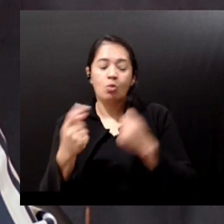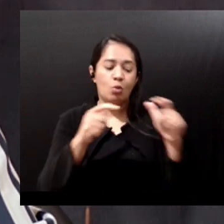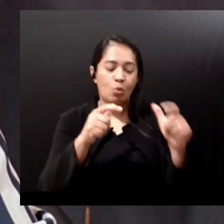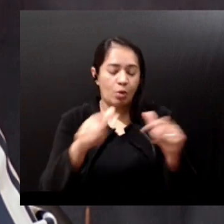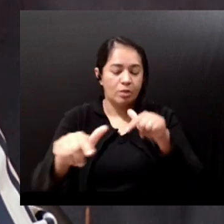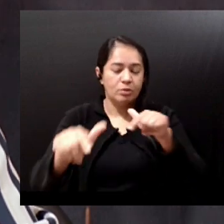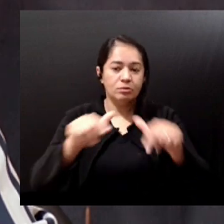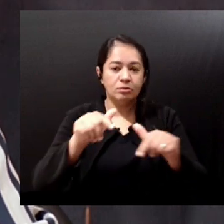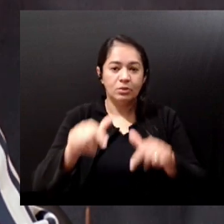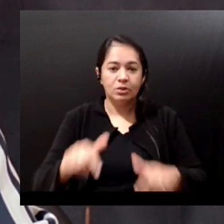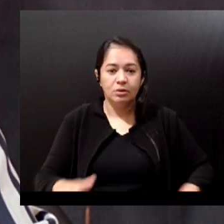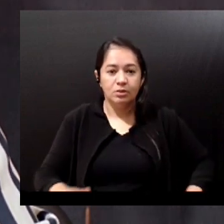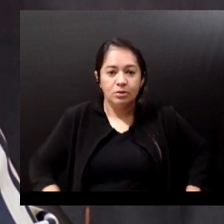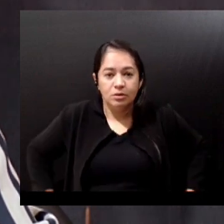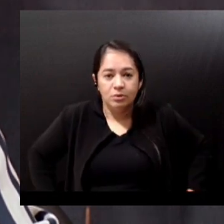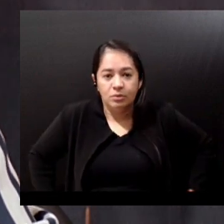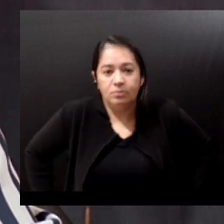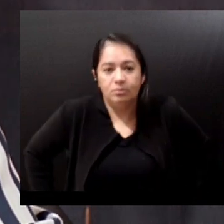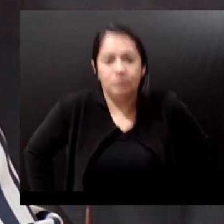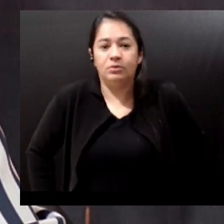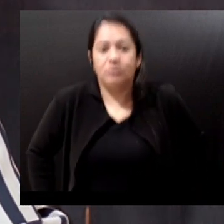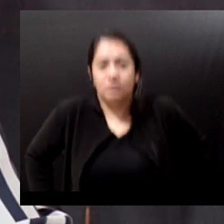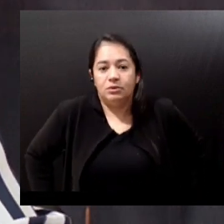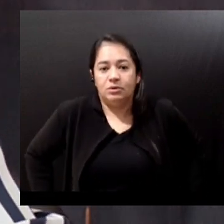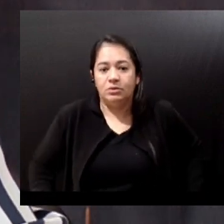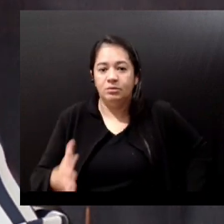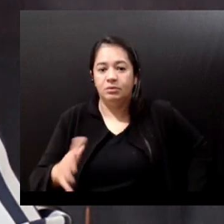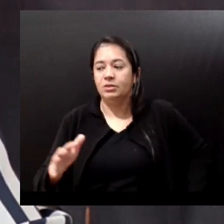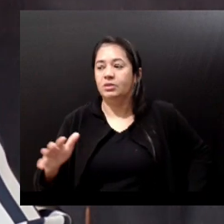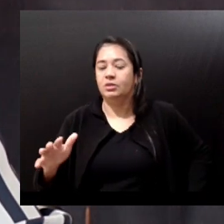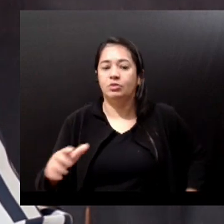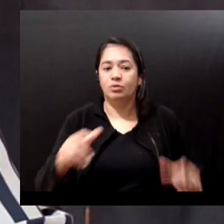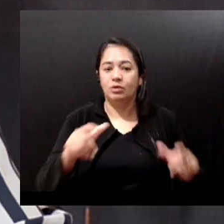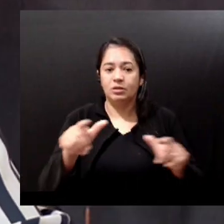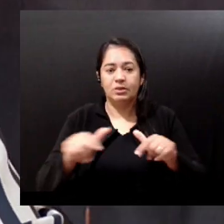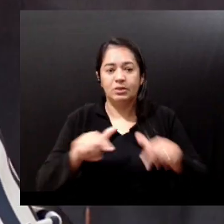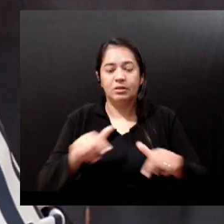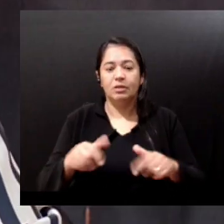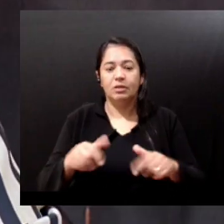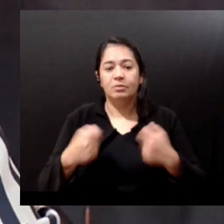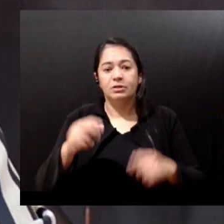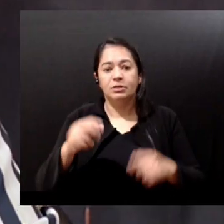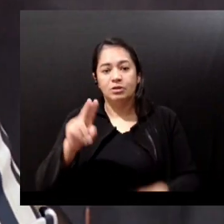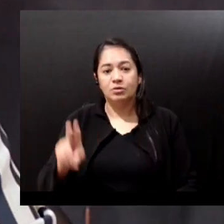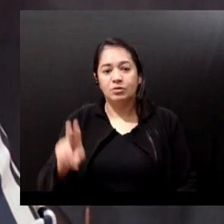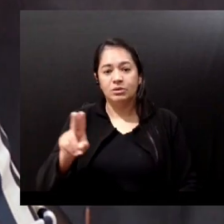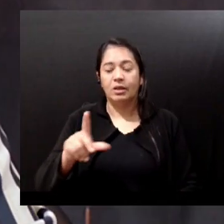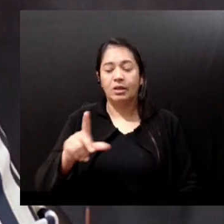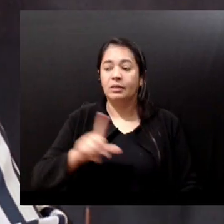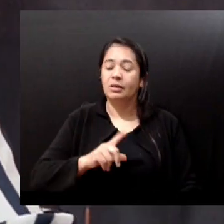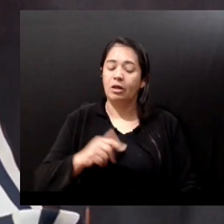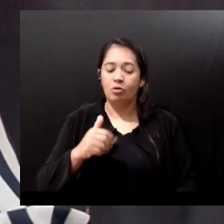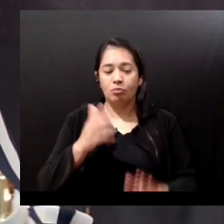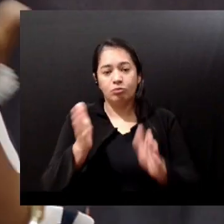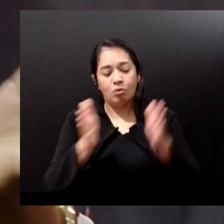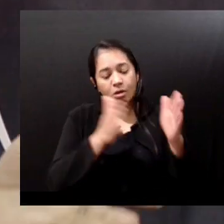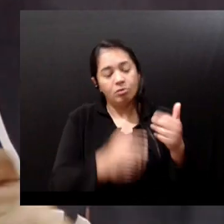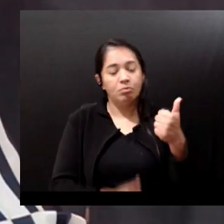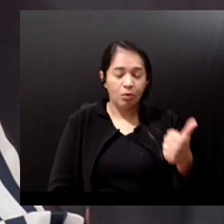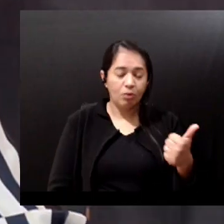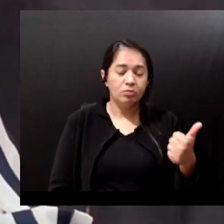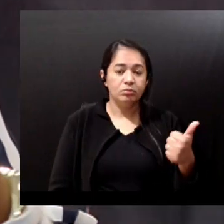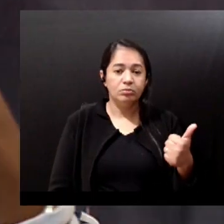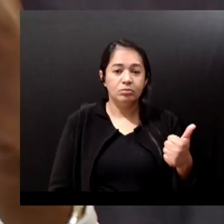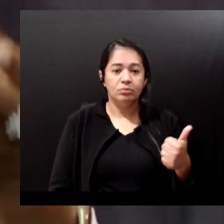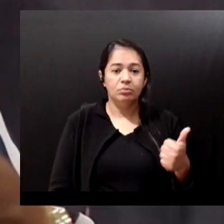área que você trabalha, com que você trabalha, usar o fone tem um aspecto positivo, né? Então, é sempre